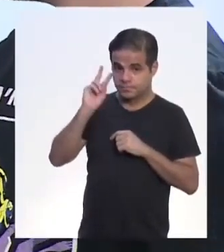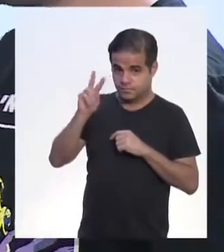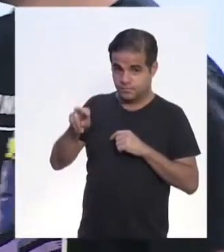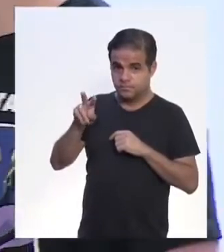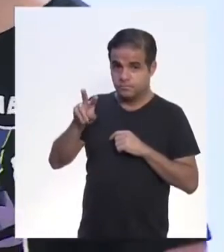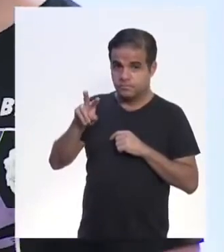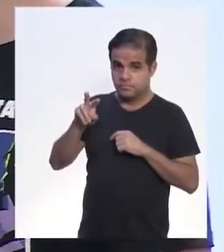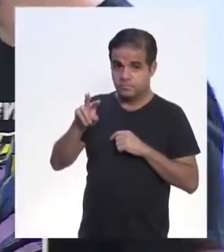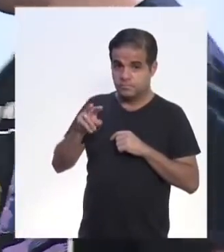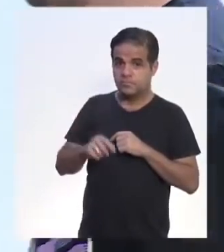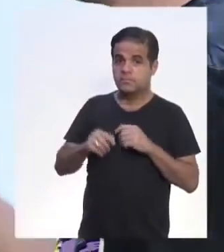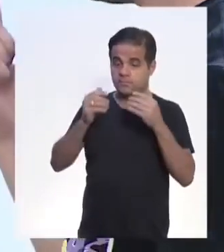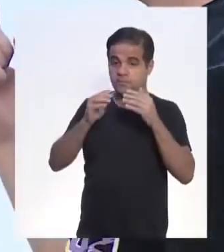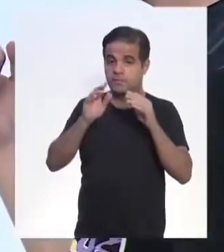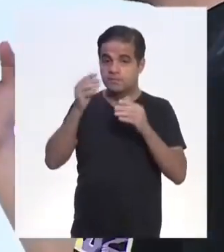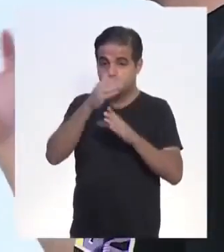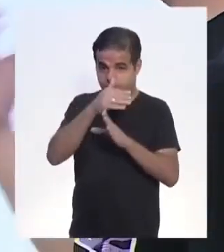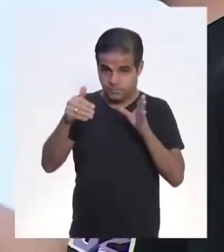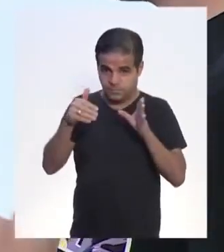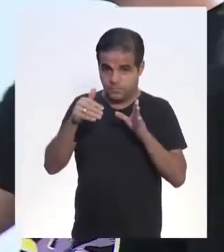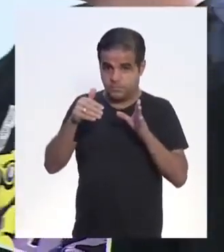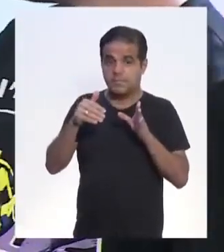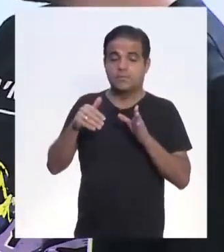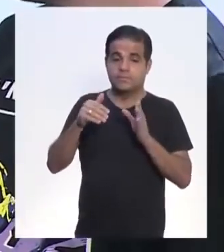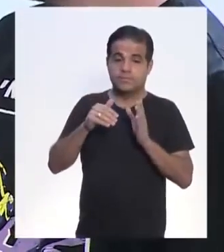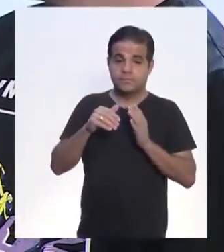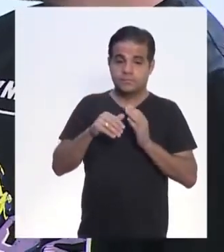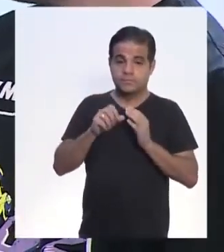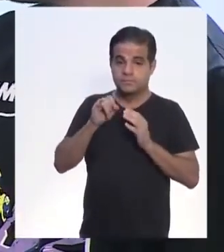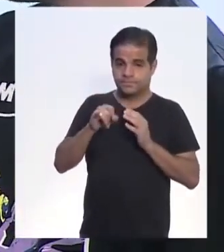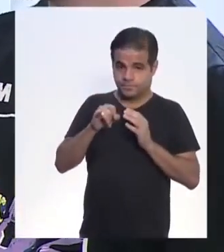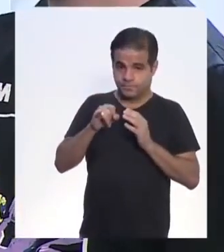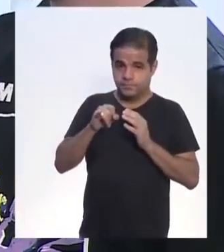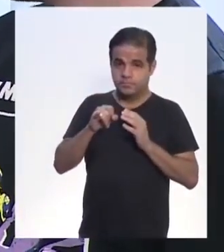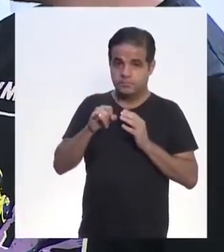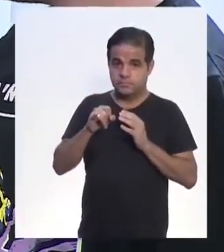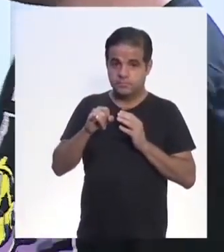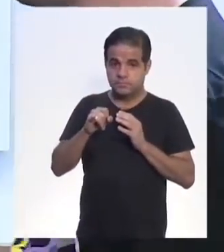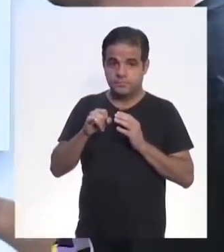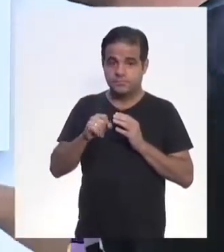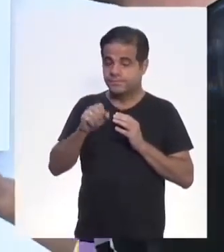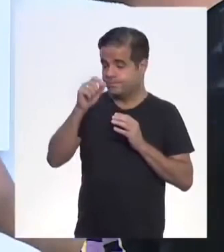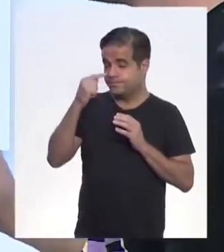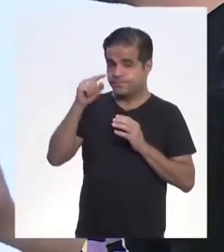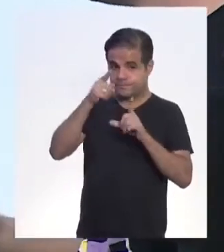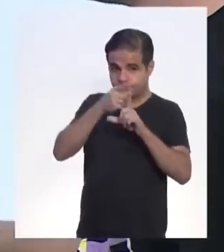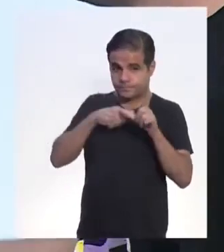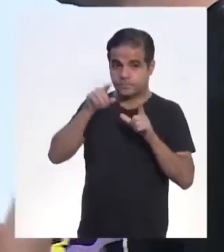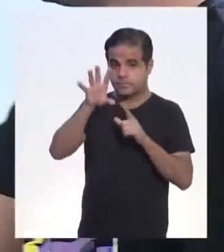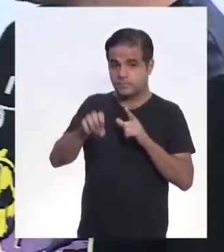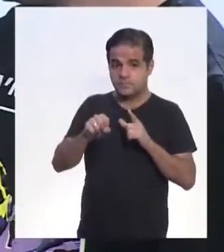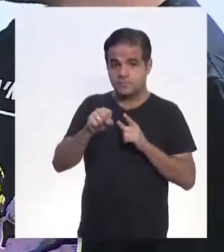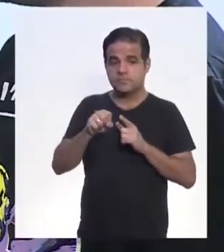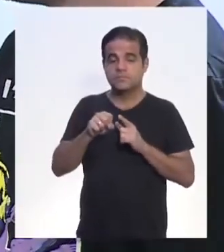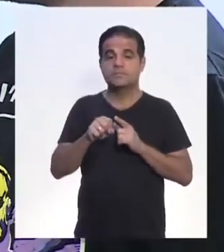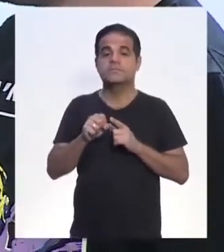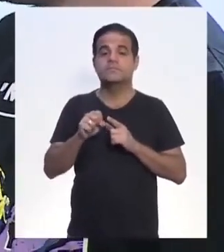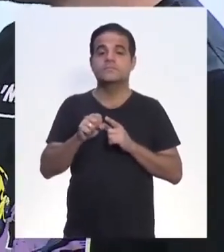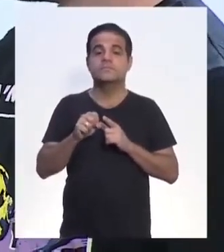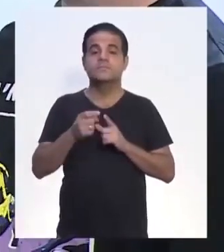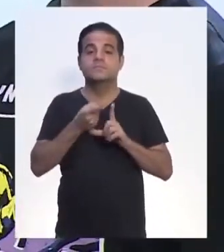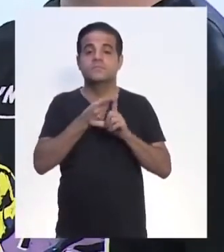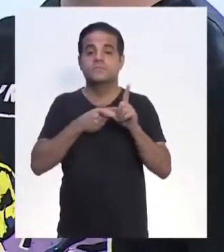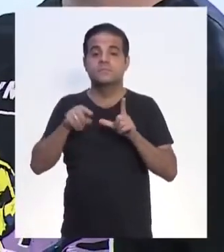ângulo de 180, ou seja, metade. No caso, esse ângulo que eu peguei aqui, né, Ale? Deixa eu cancelar aqui. Esse ângulo